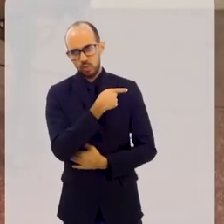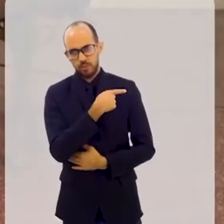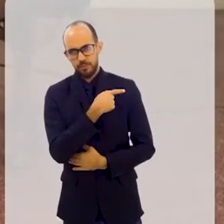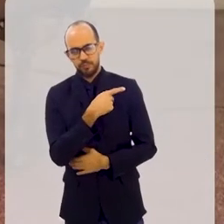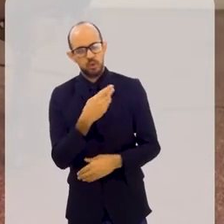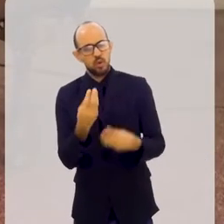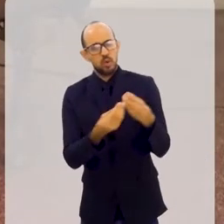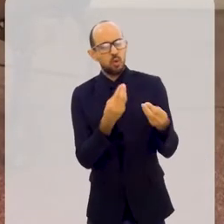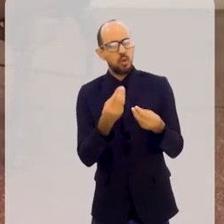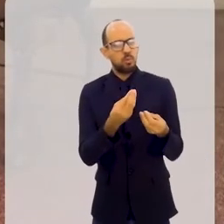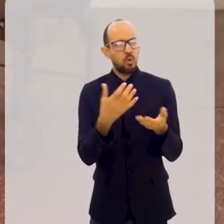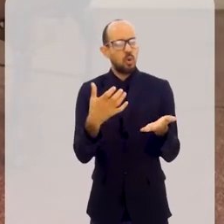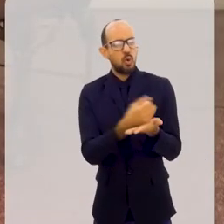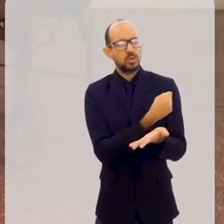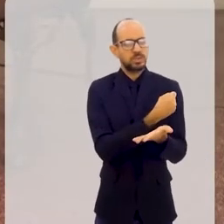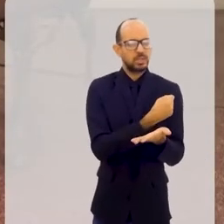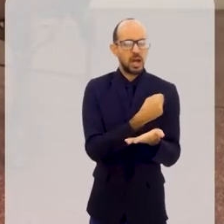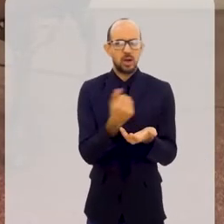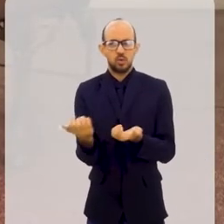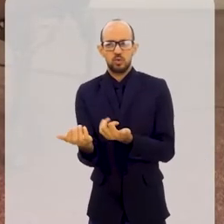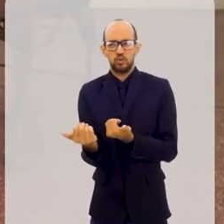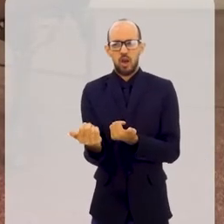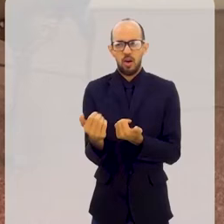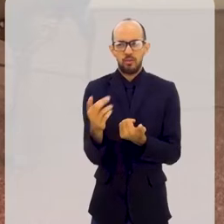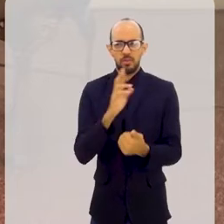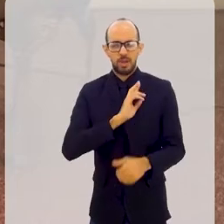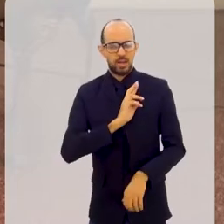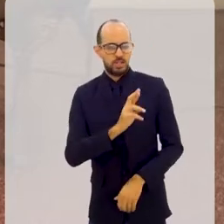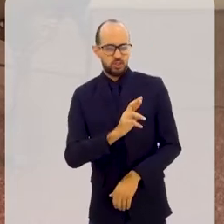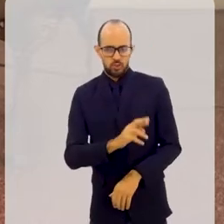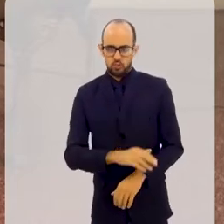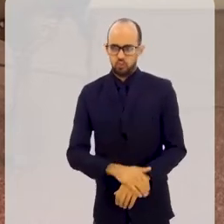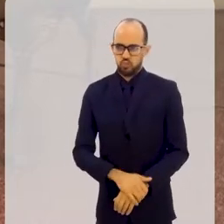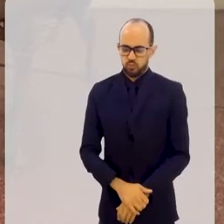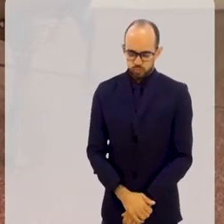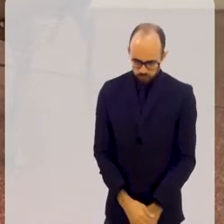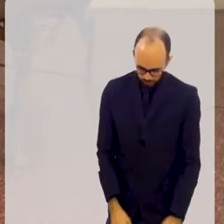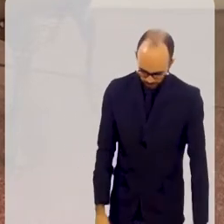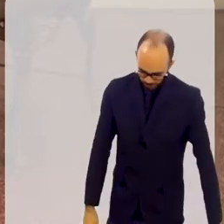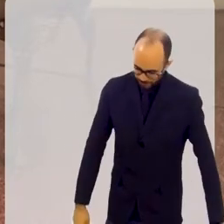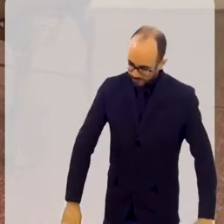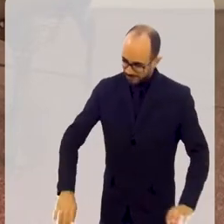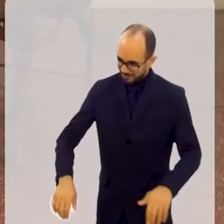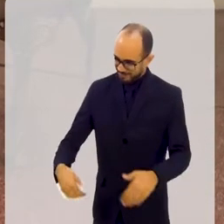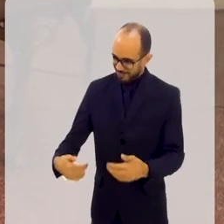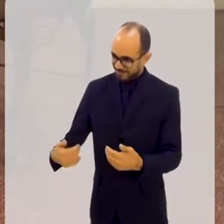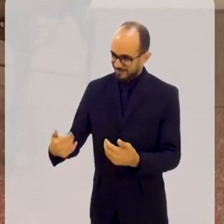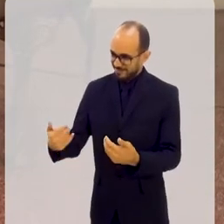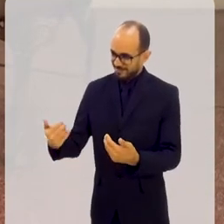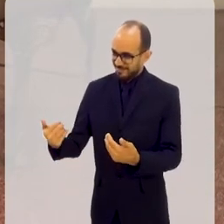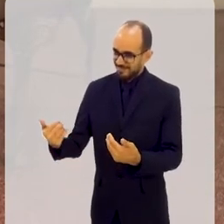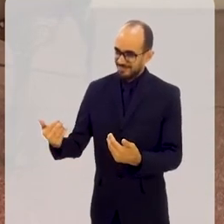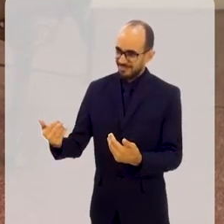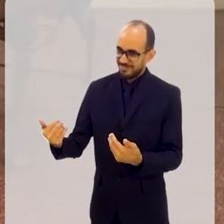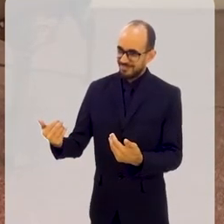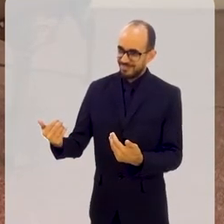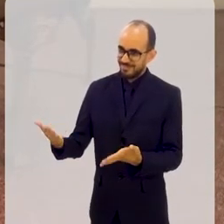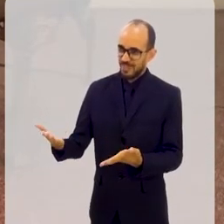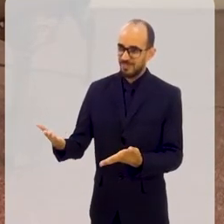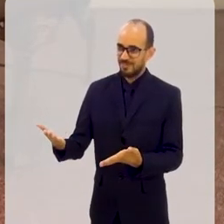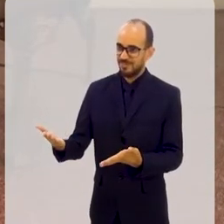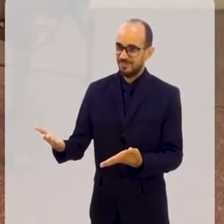Como conquistar os jovens para a religião Eu tenho dois